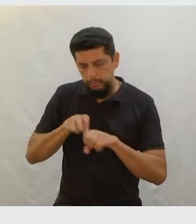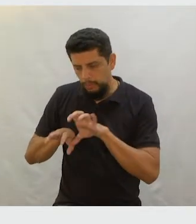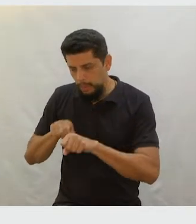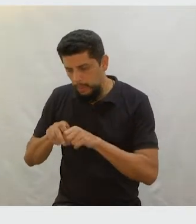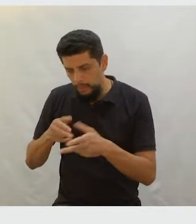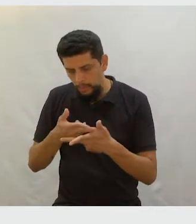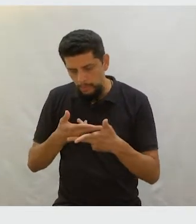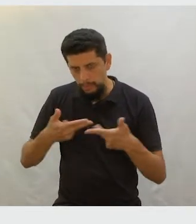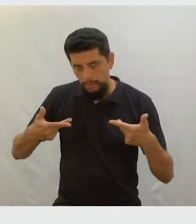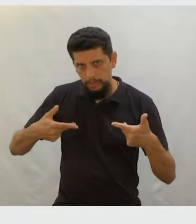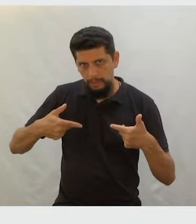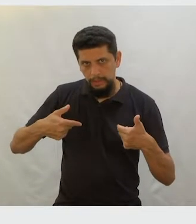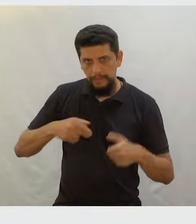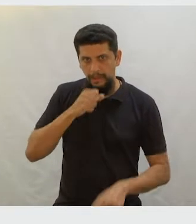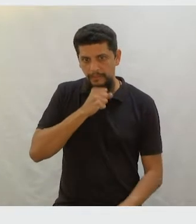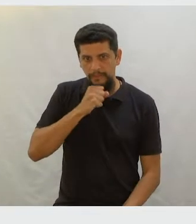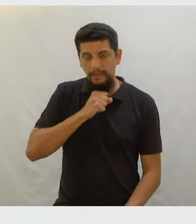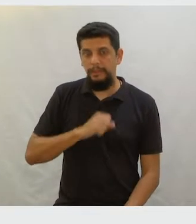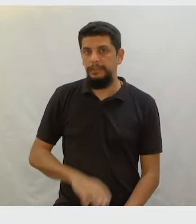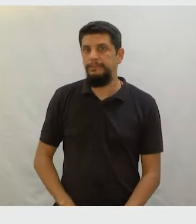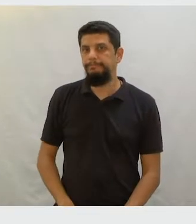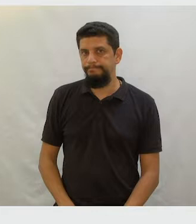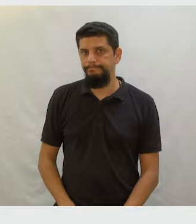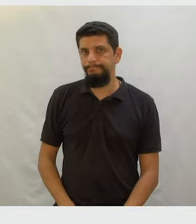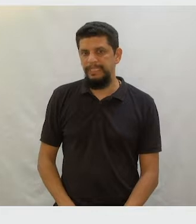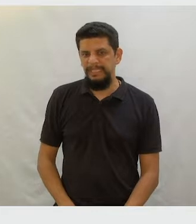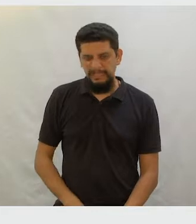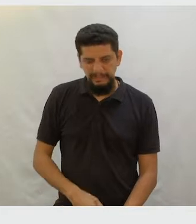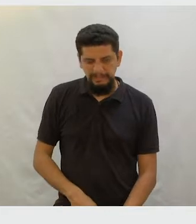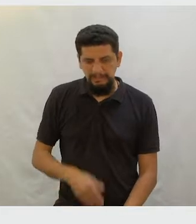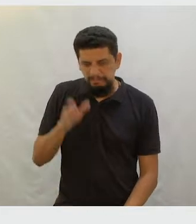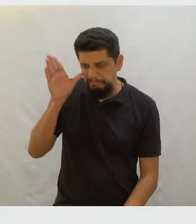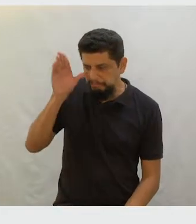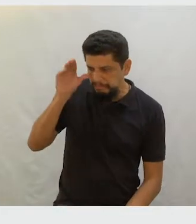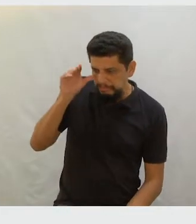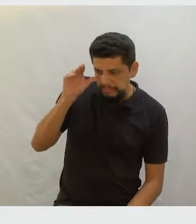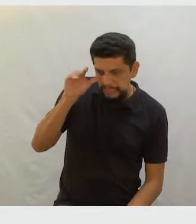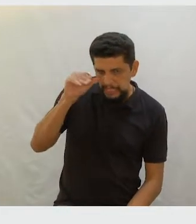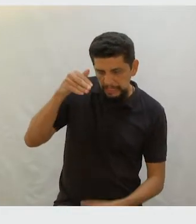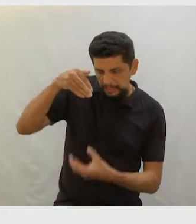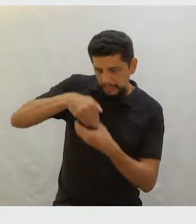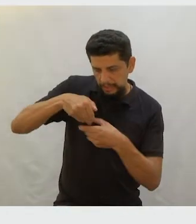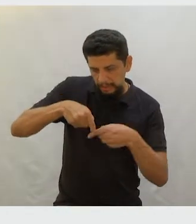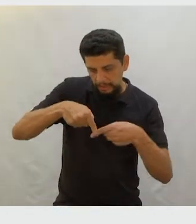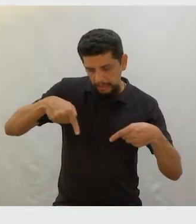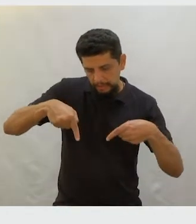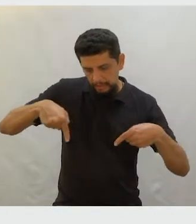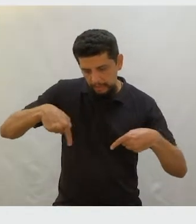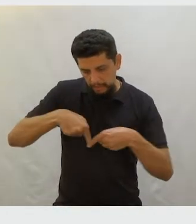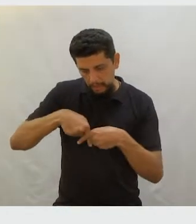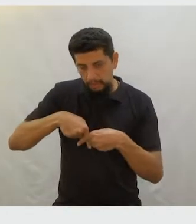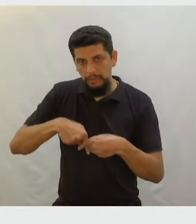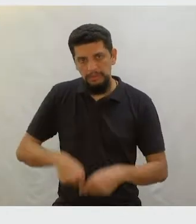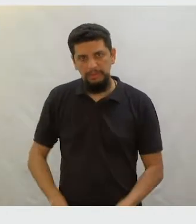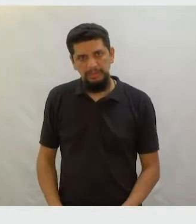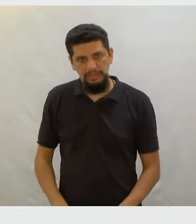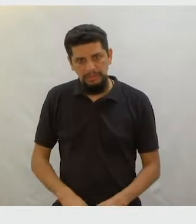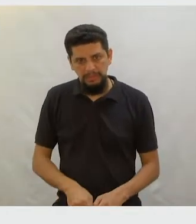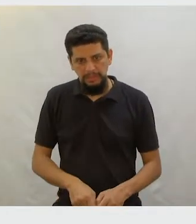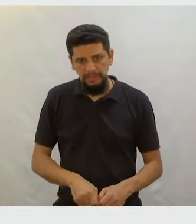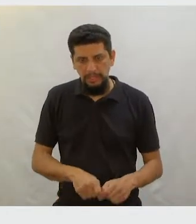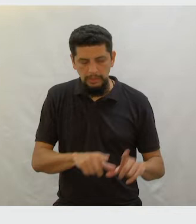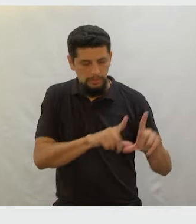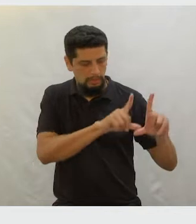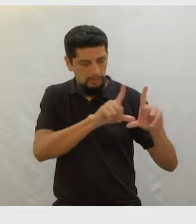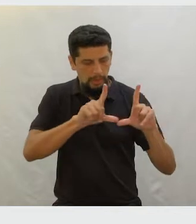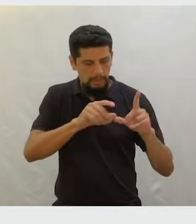tinha no quarto da avó e tanto escara funch Show dentro das gavetas no fundo dos armários nas